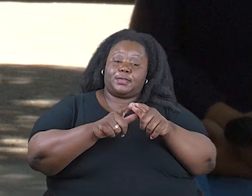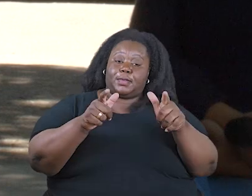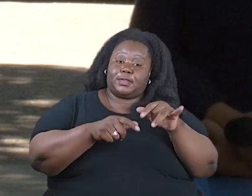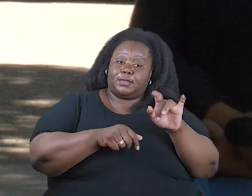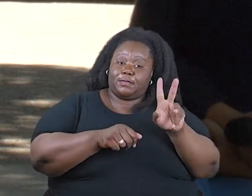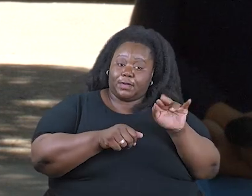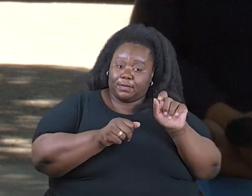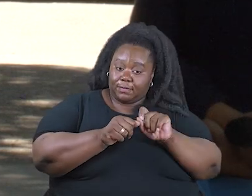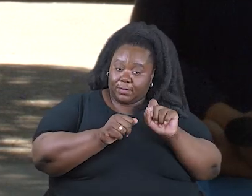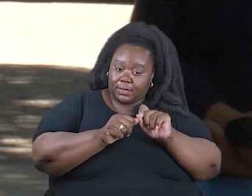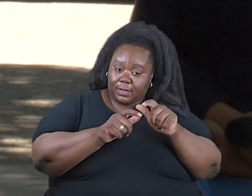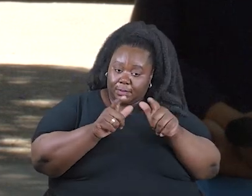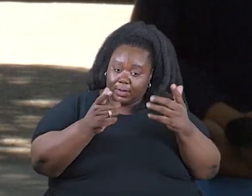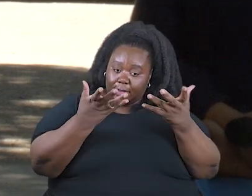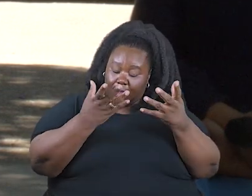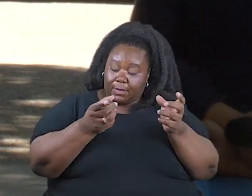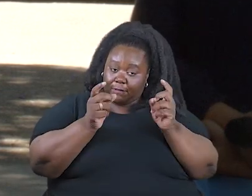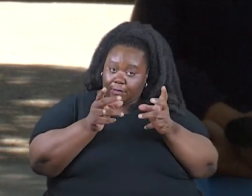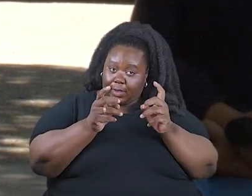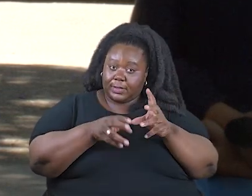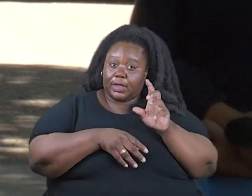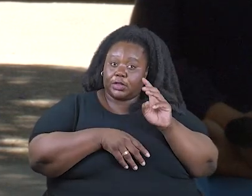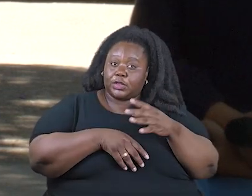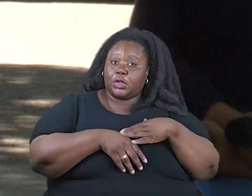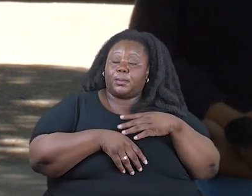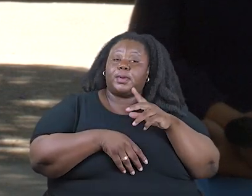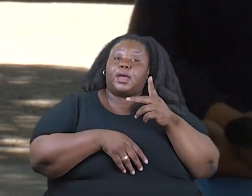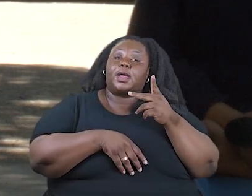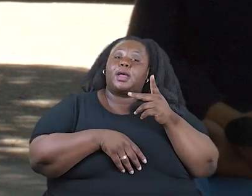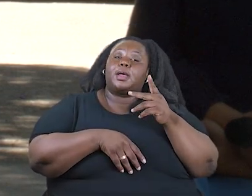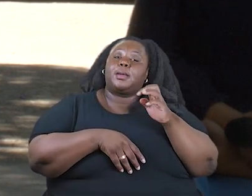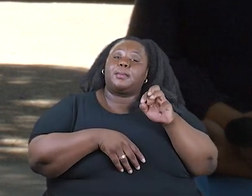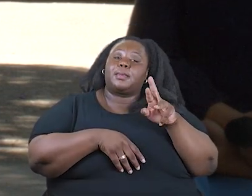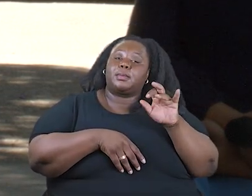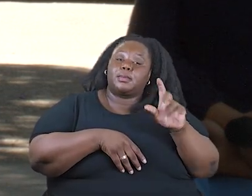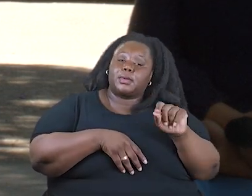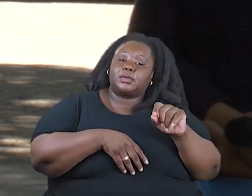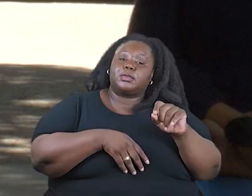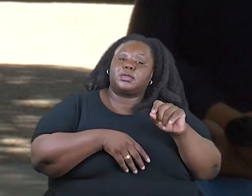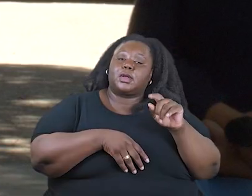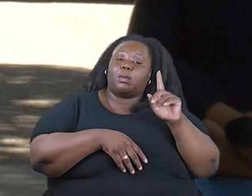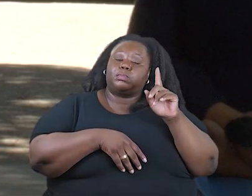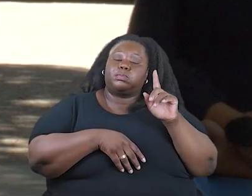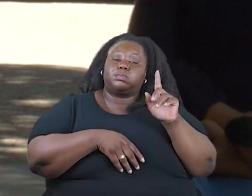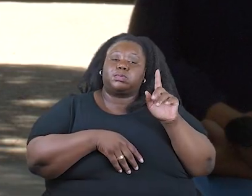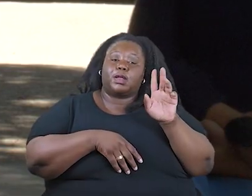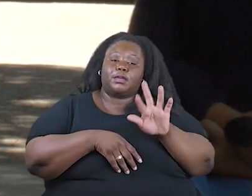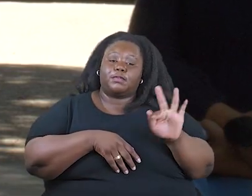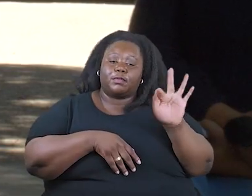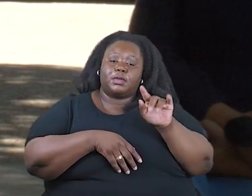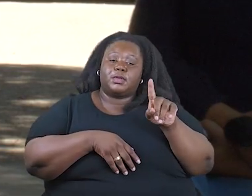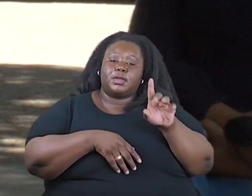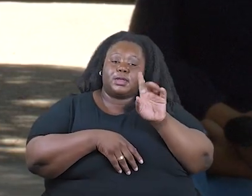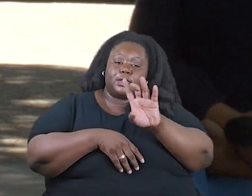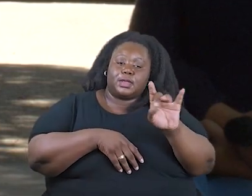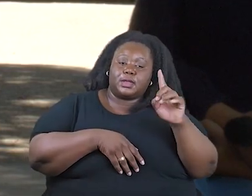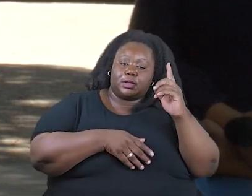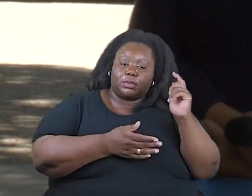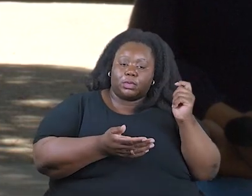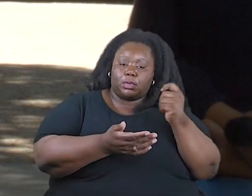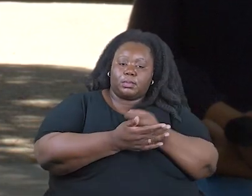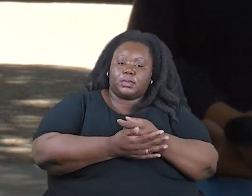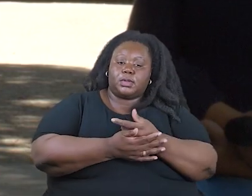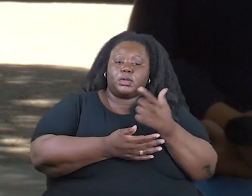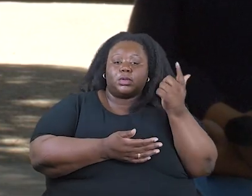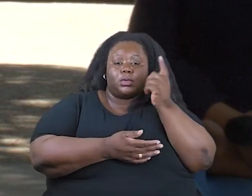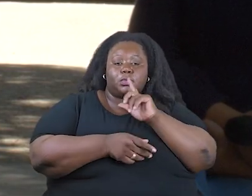for fazer um livro de artista e quiser vender só para a biblioteca universitária dos Estados Unidos, se cada uma comprar um,